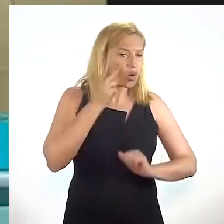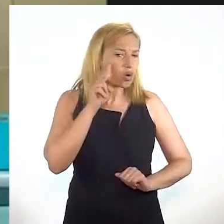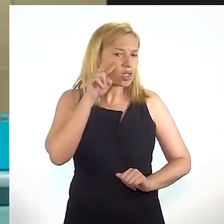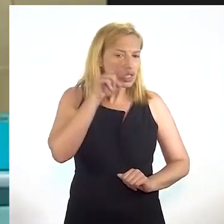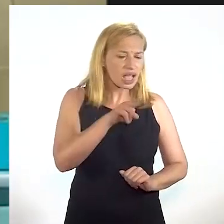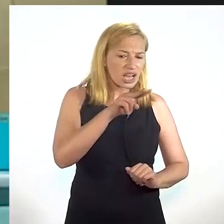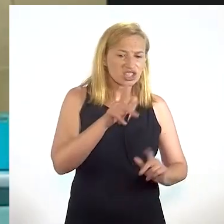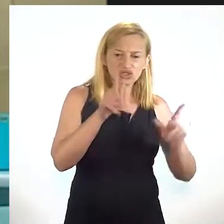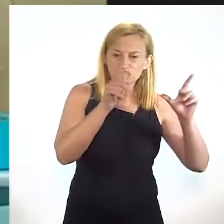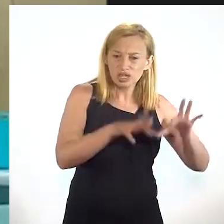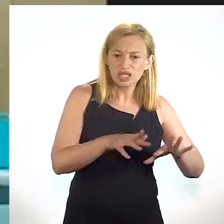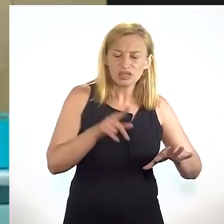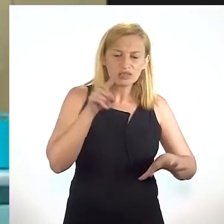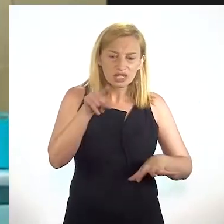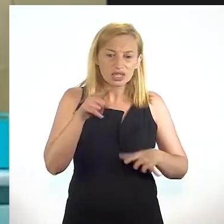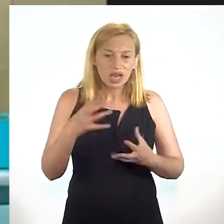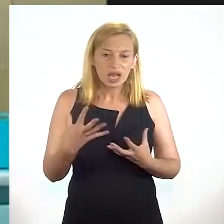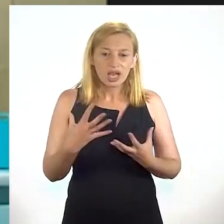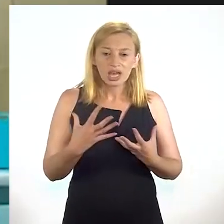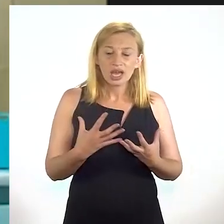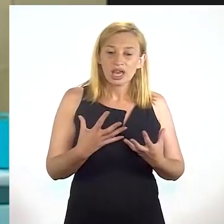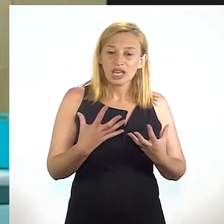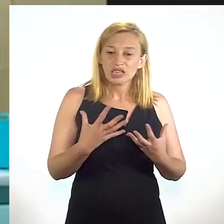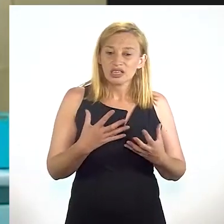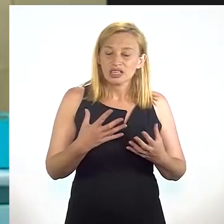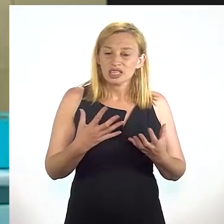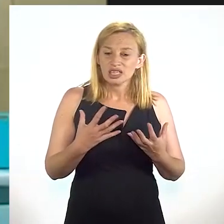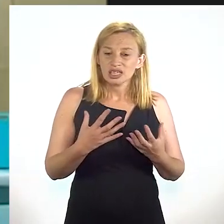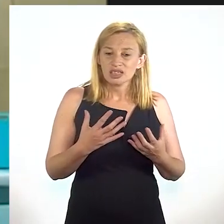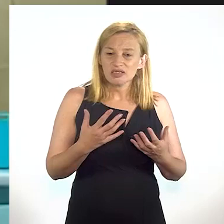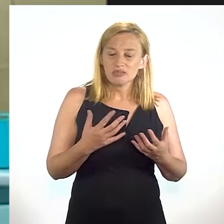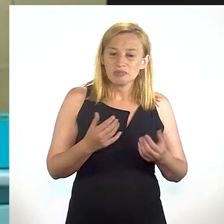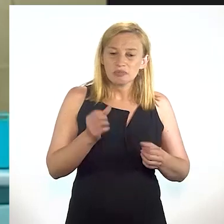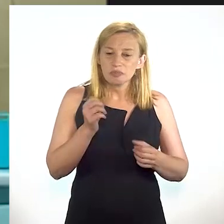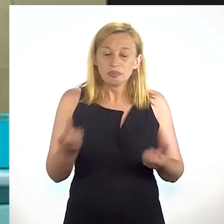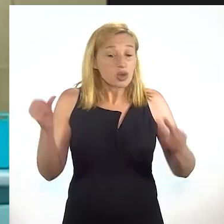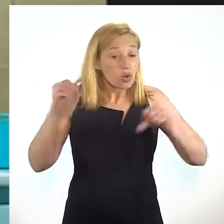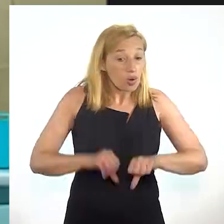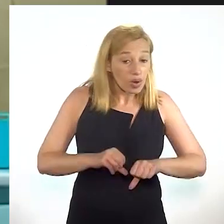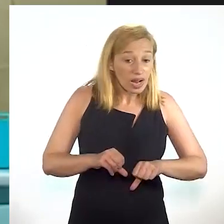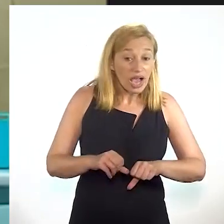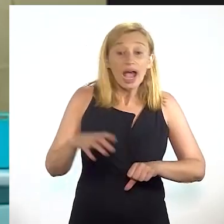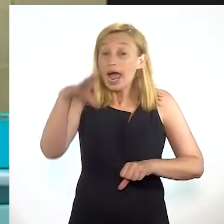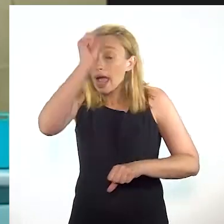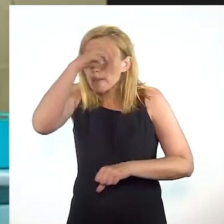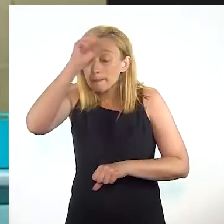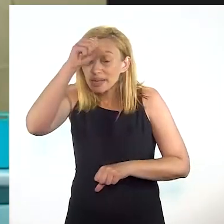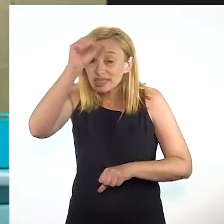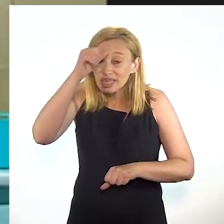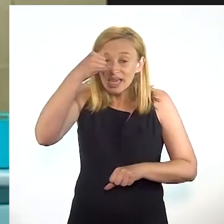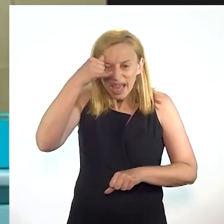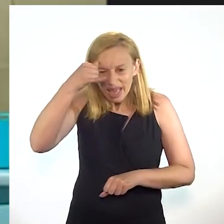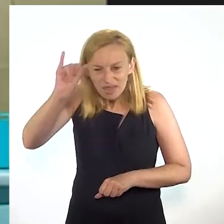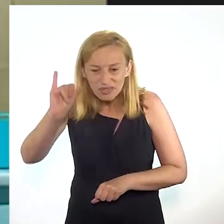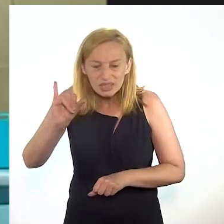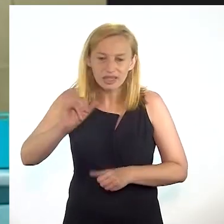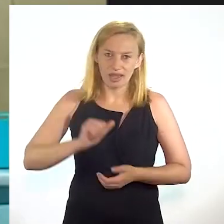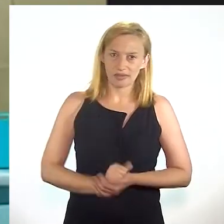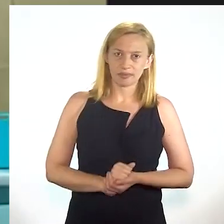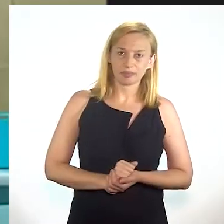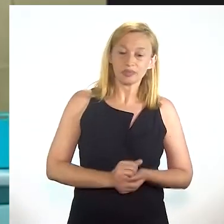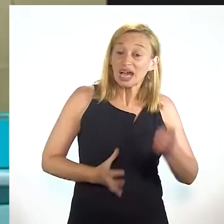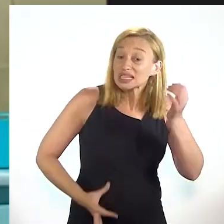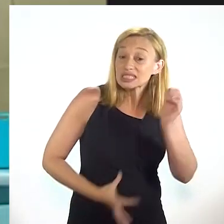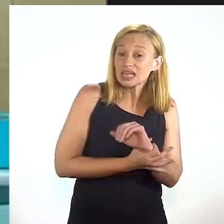Brasil, mudar o nosso olhar e, ao invés de apagar incêndios, aprender a prever e aprender a